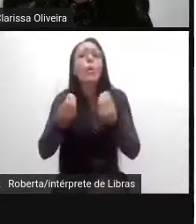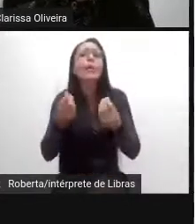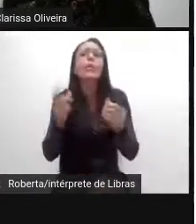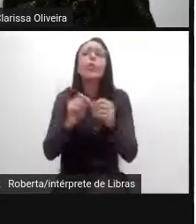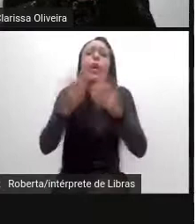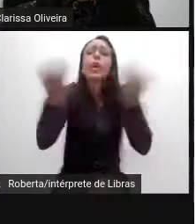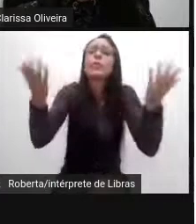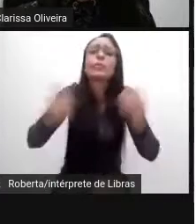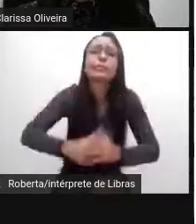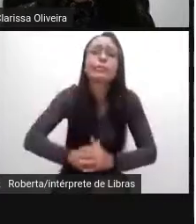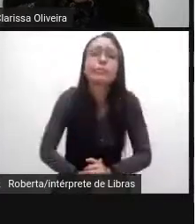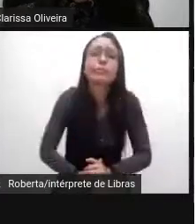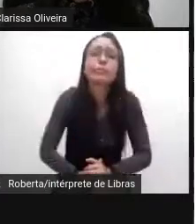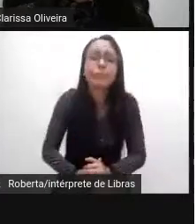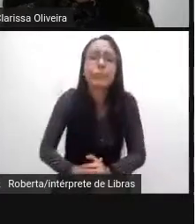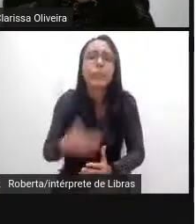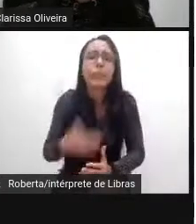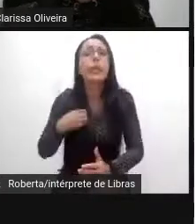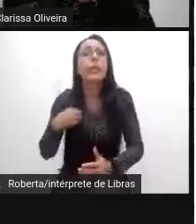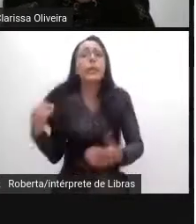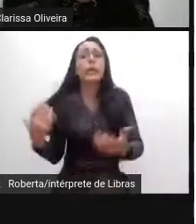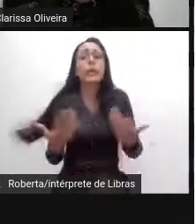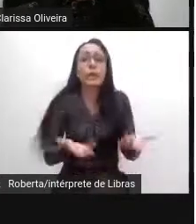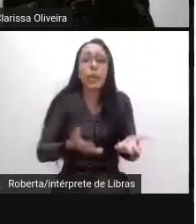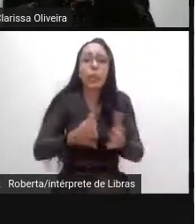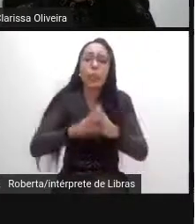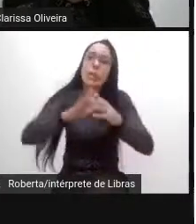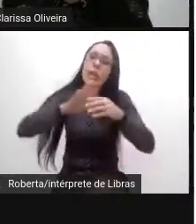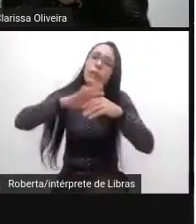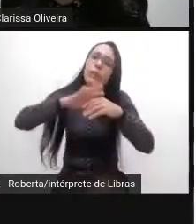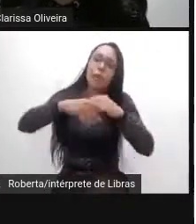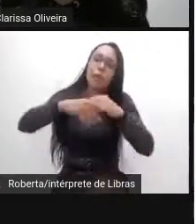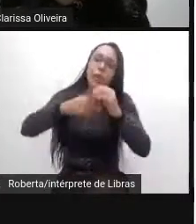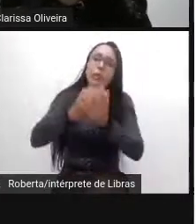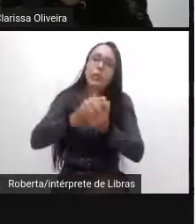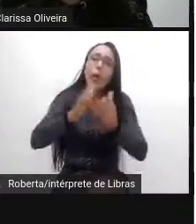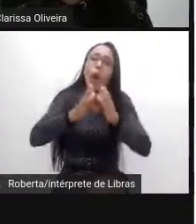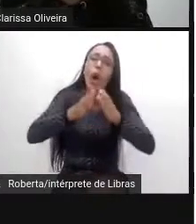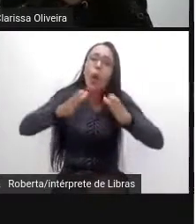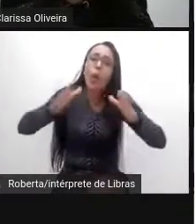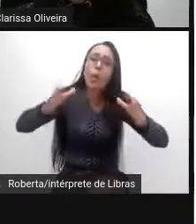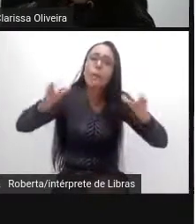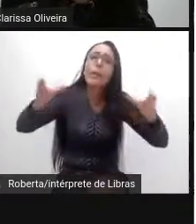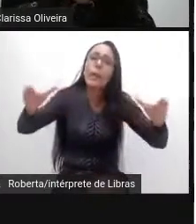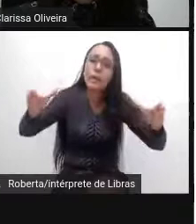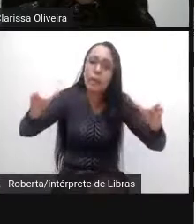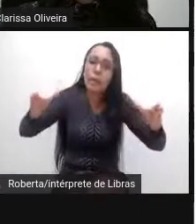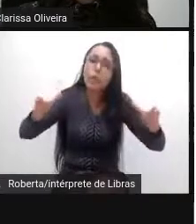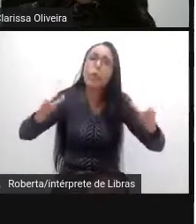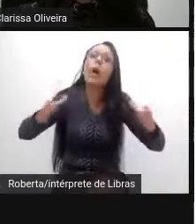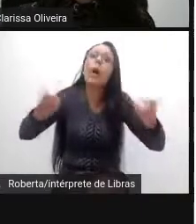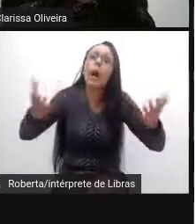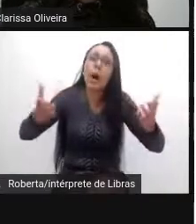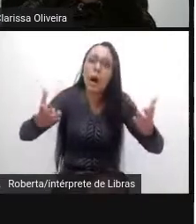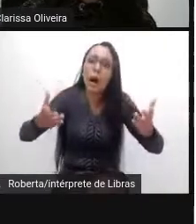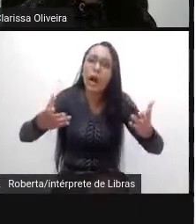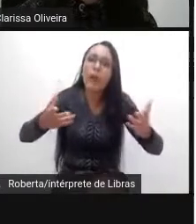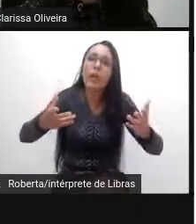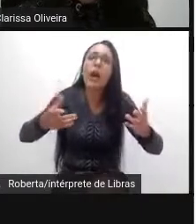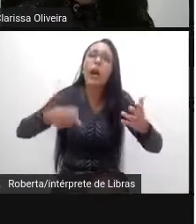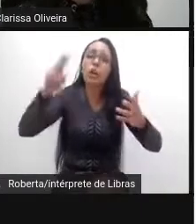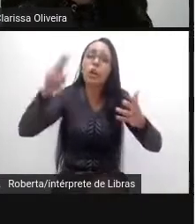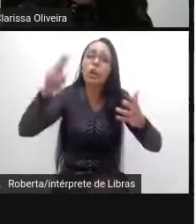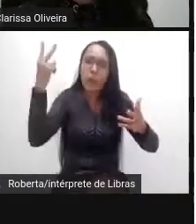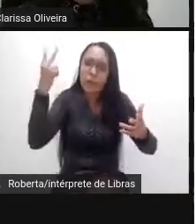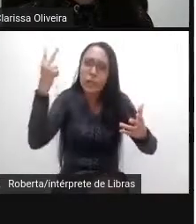mãos? Você deve ir higienizando suas mãos, aumentando essa frequência. Por quê? Se eu for pegar, por exemplo, eu estou